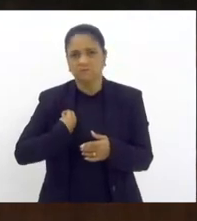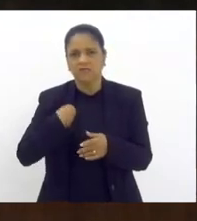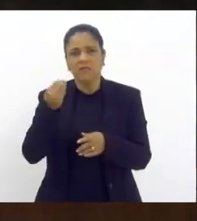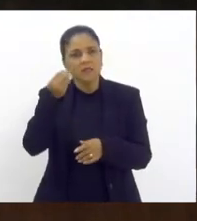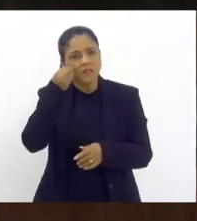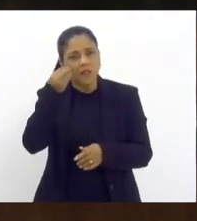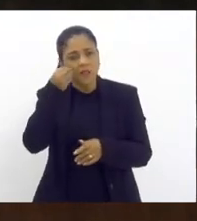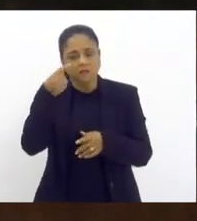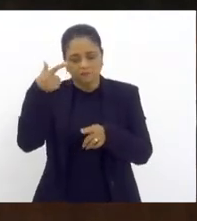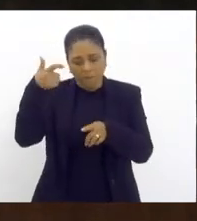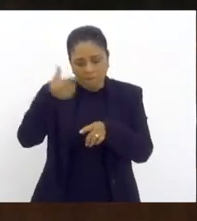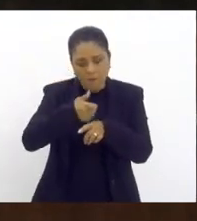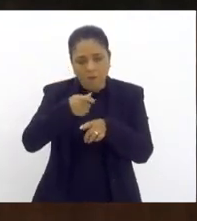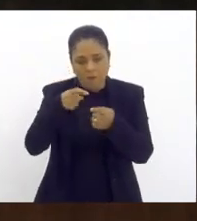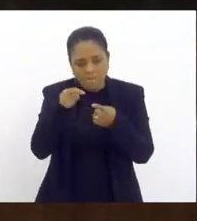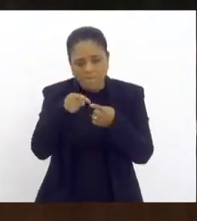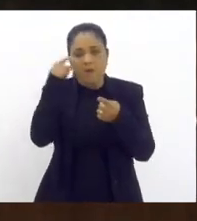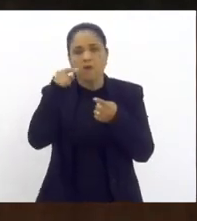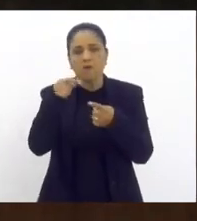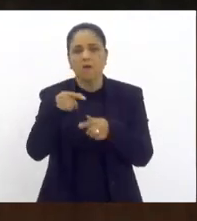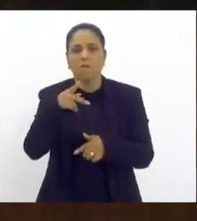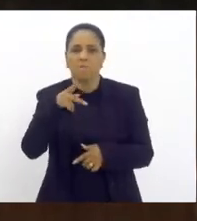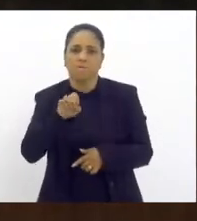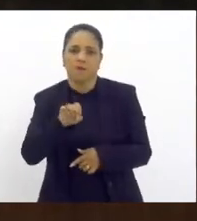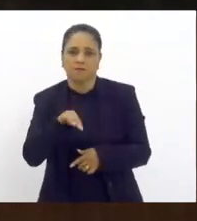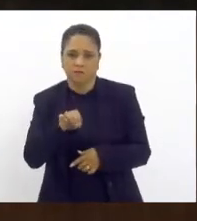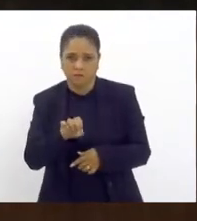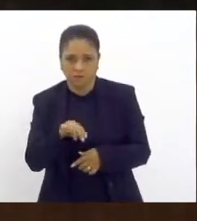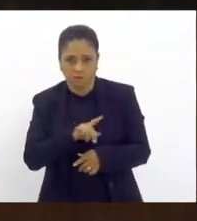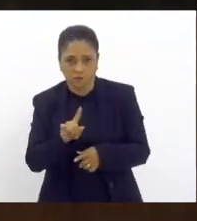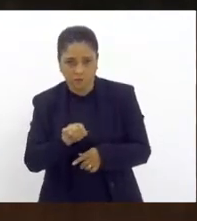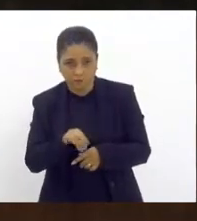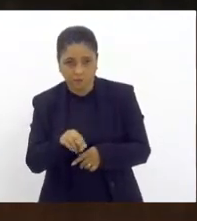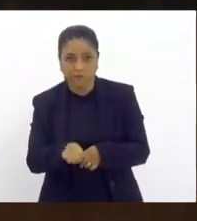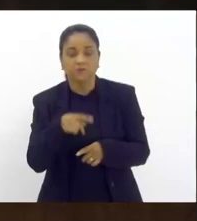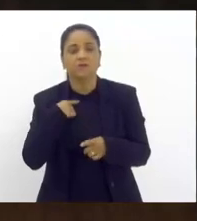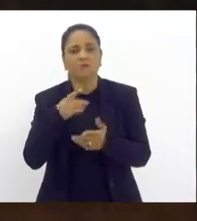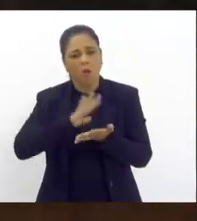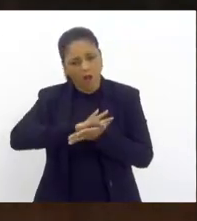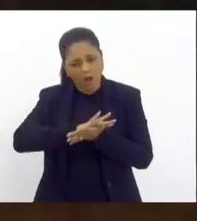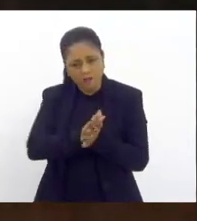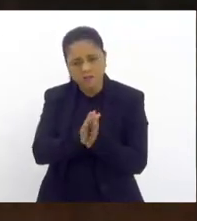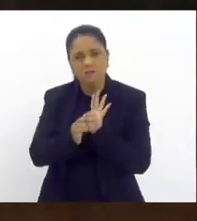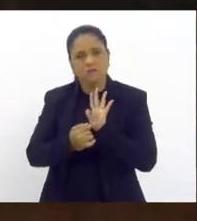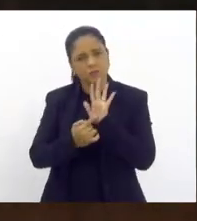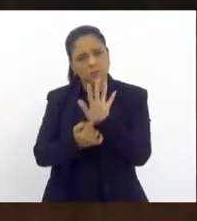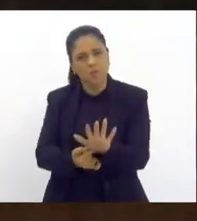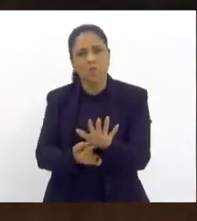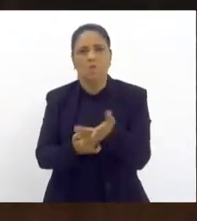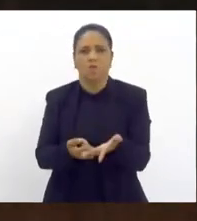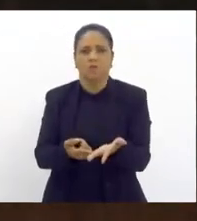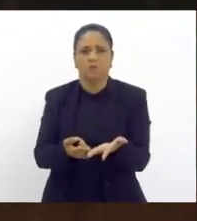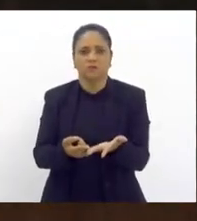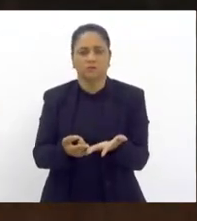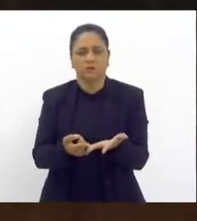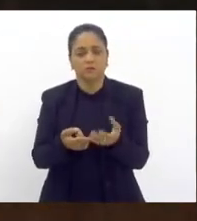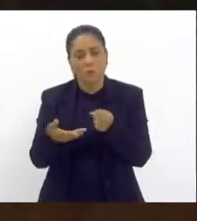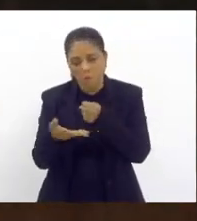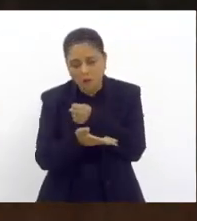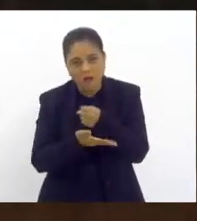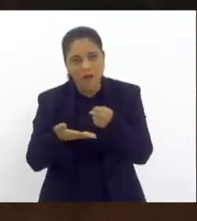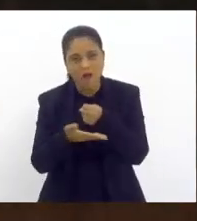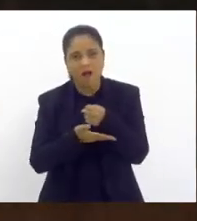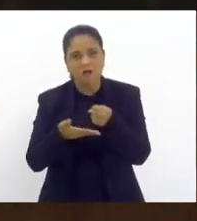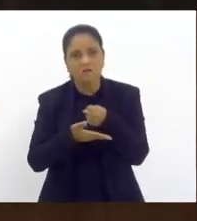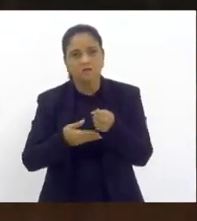é cruel, isso demonstra o quanto que o racismo opera de maneira muito concreta naquilo que é mais básico, que é o